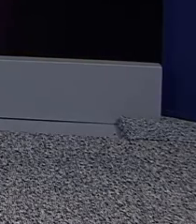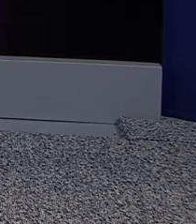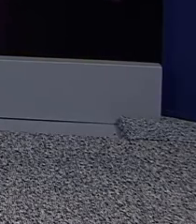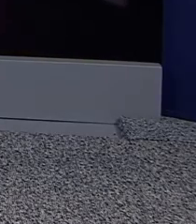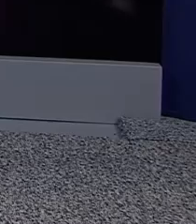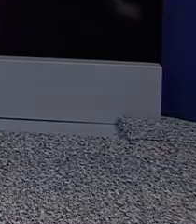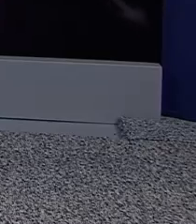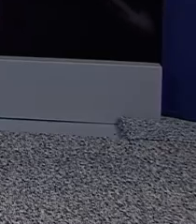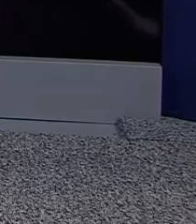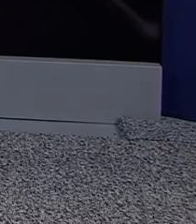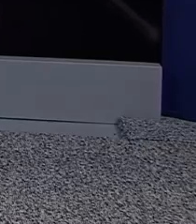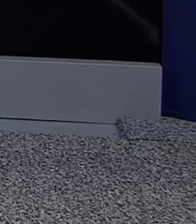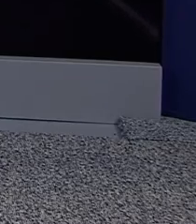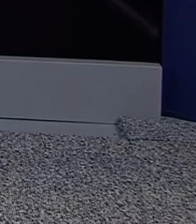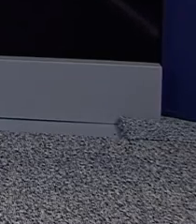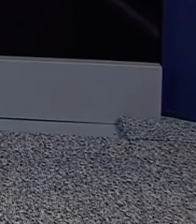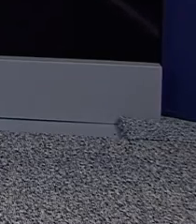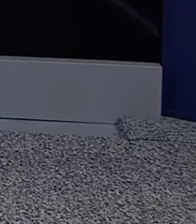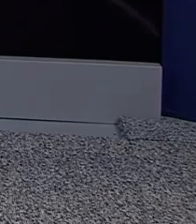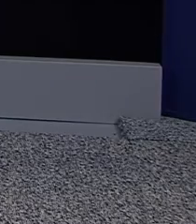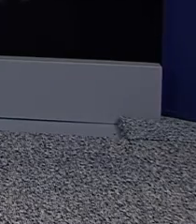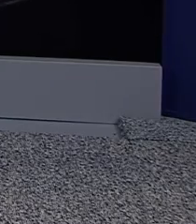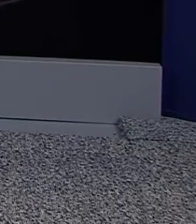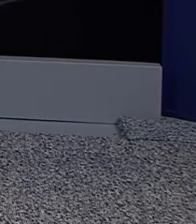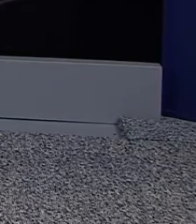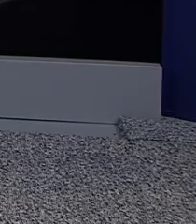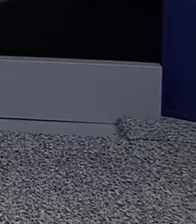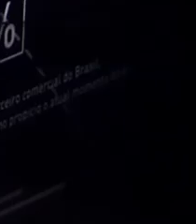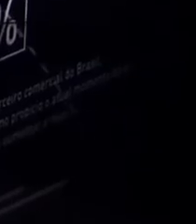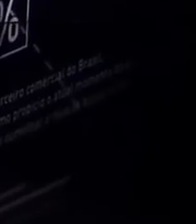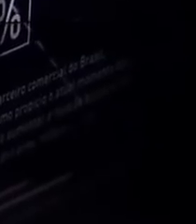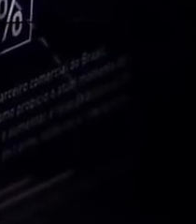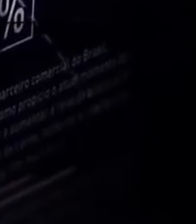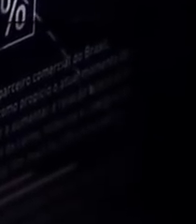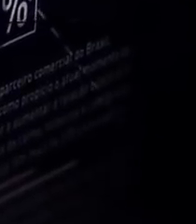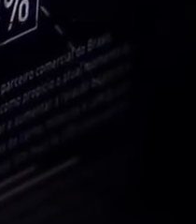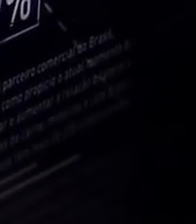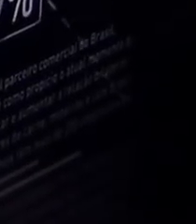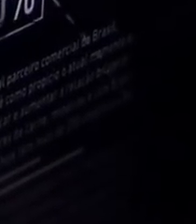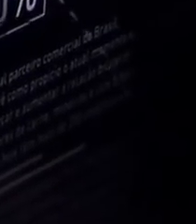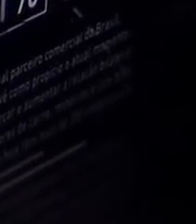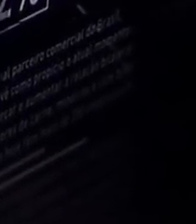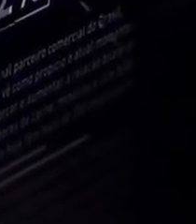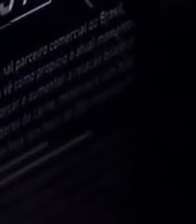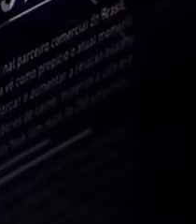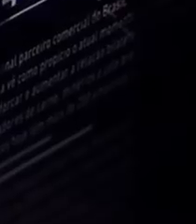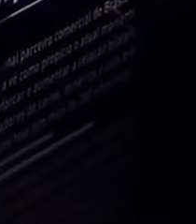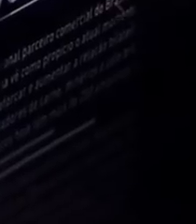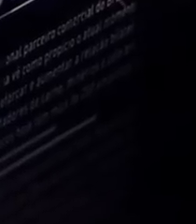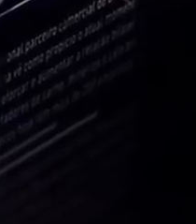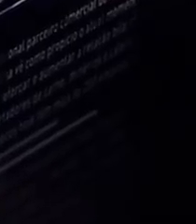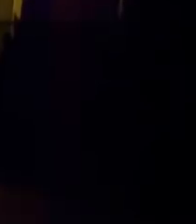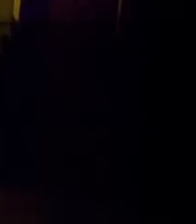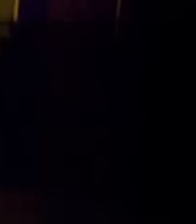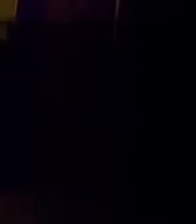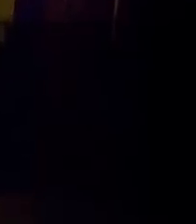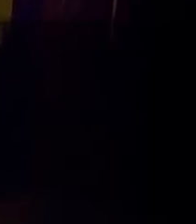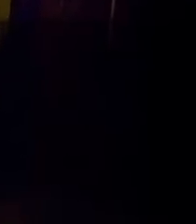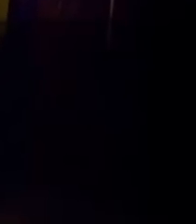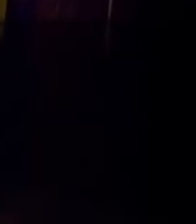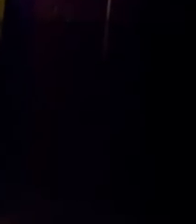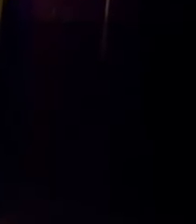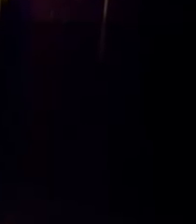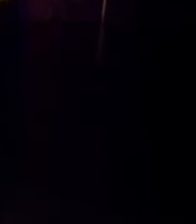estratégicas. O evento foi no 6º Comando Aéreo Regional. O centro vai operar e receber dados do primeiro satélite